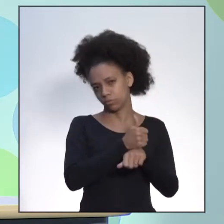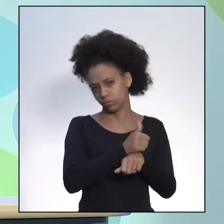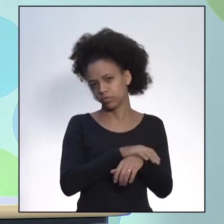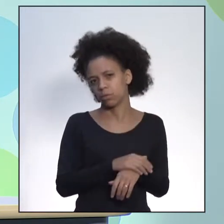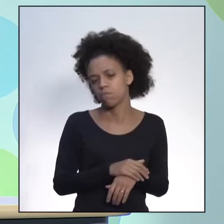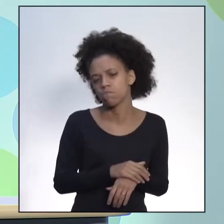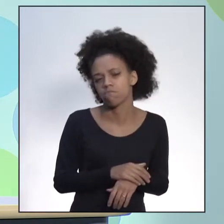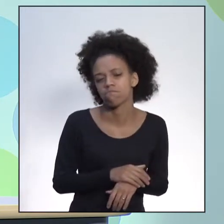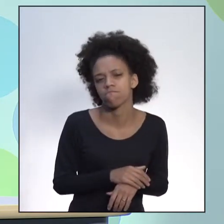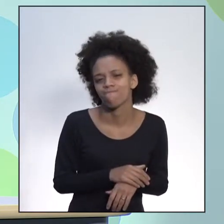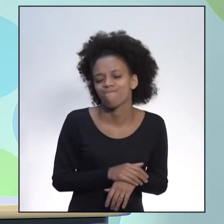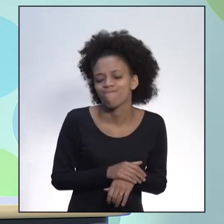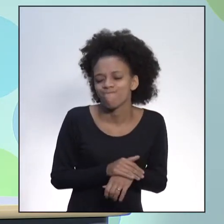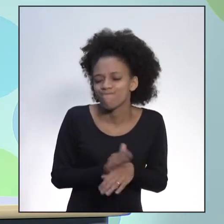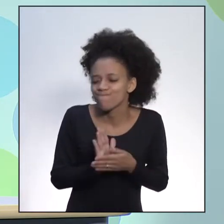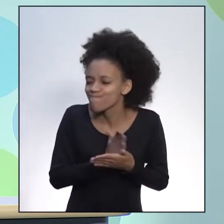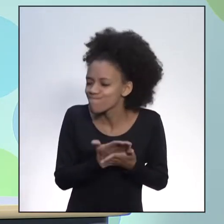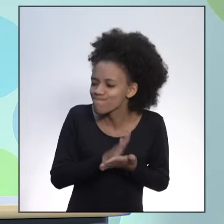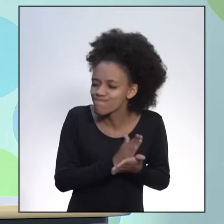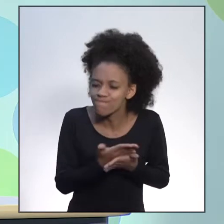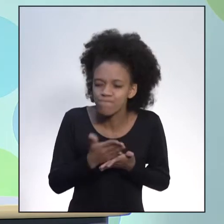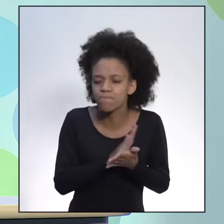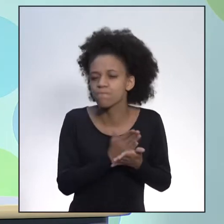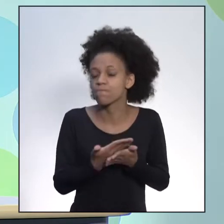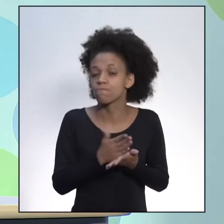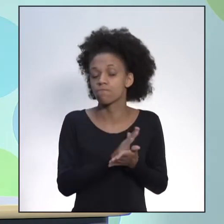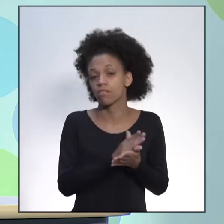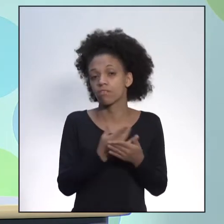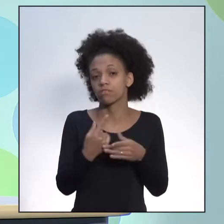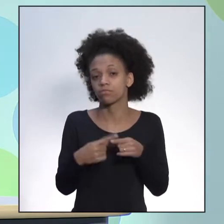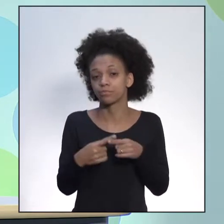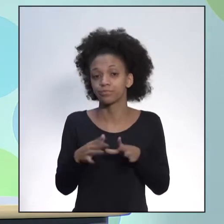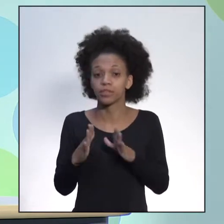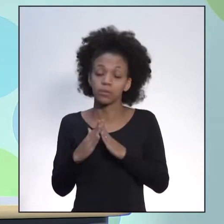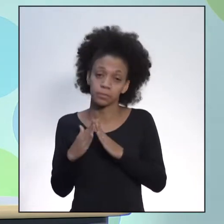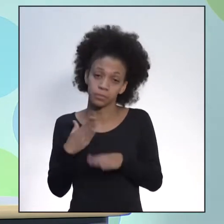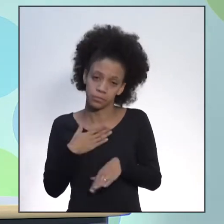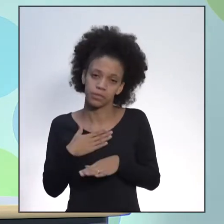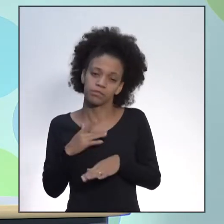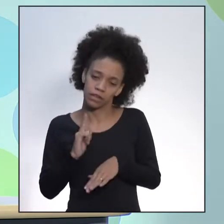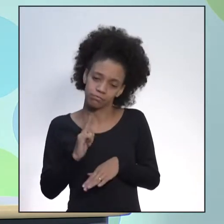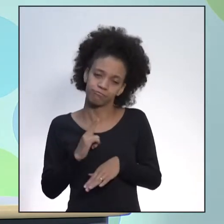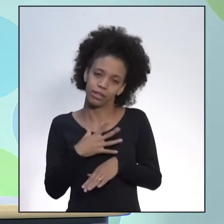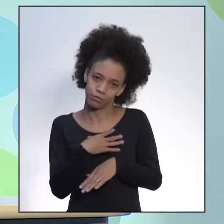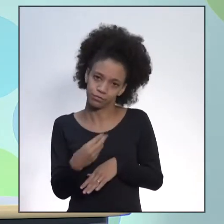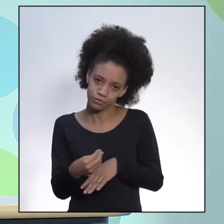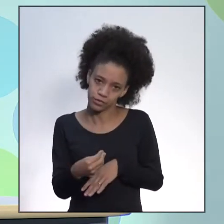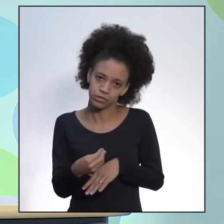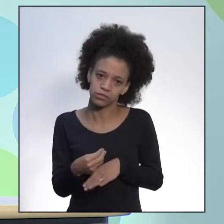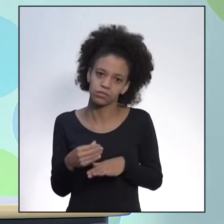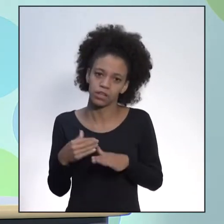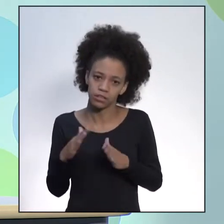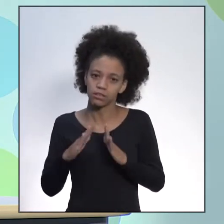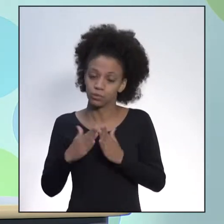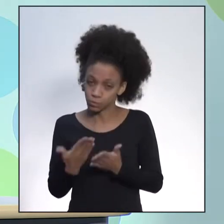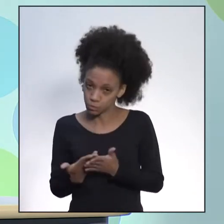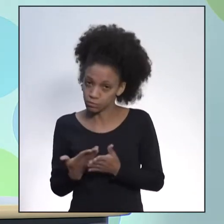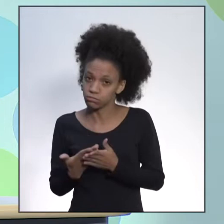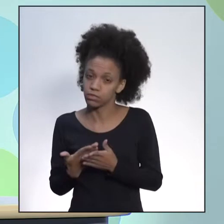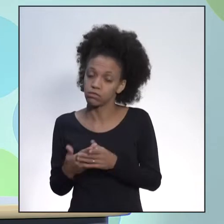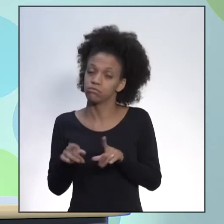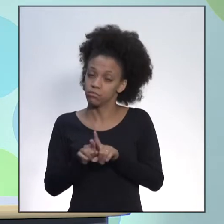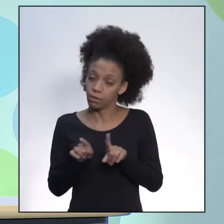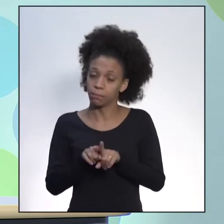um incômodo muito grande, né? Lá em casa eu também tenho um filho em escolarização, uma